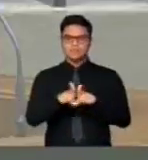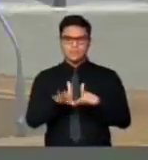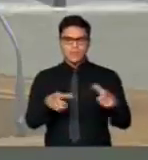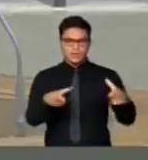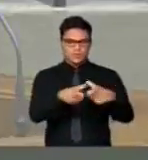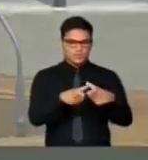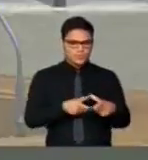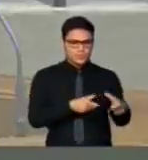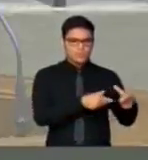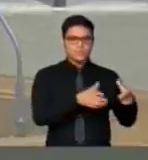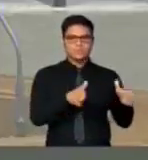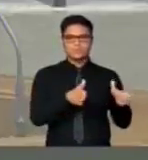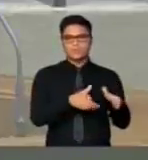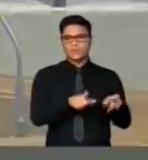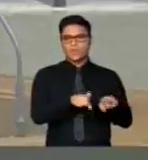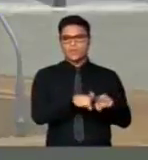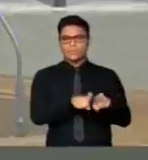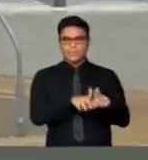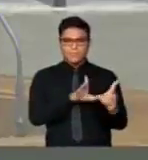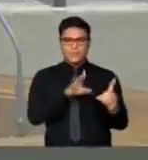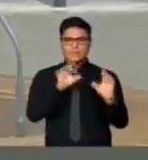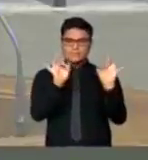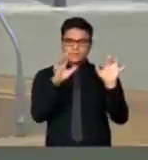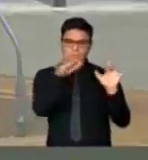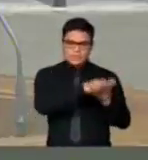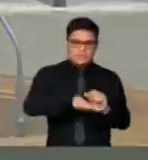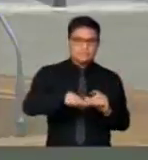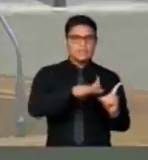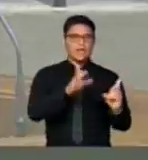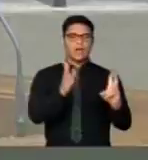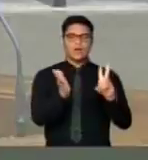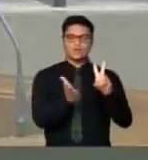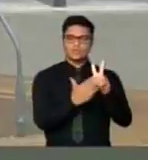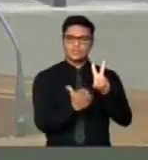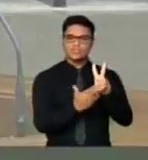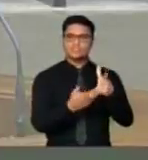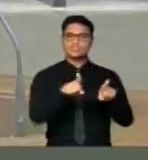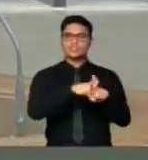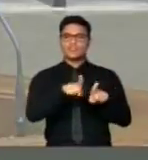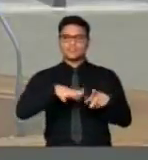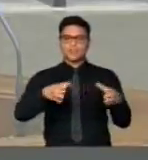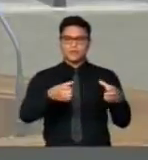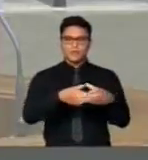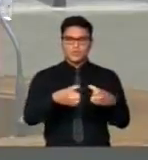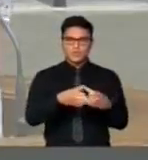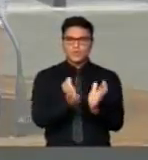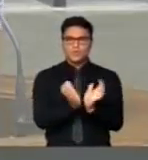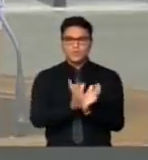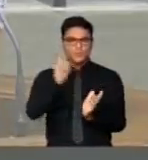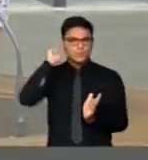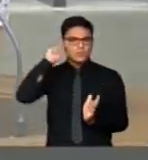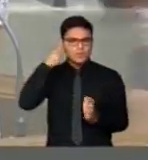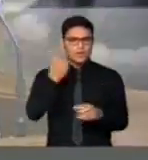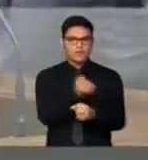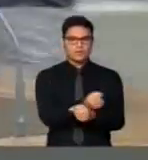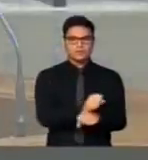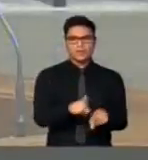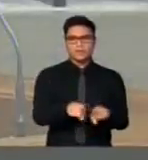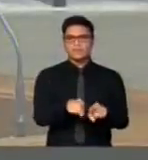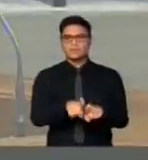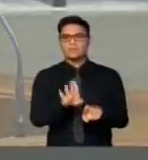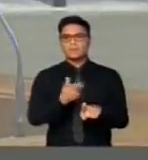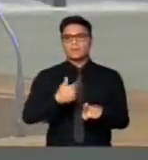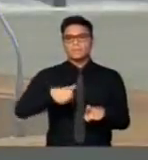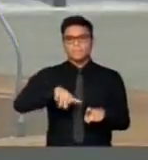minorias, especialmente aos povos indígenas de quilombos e comunidades tradicionais. Obrigada, senhor